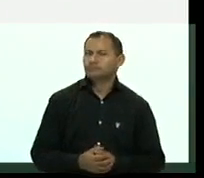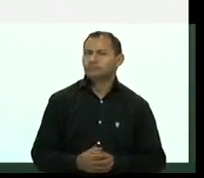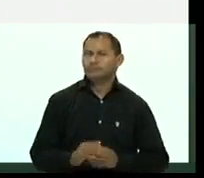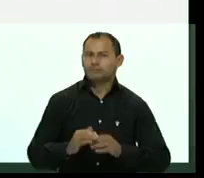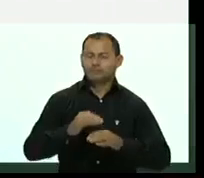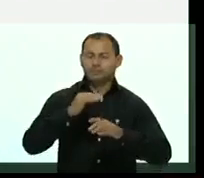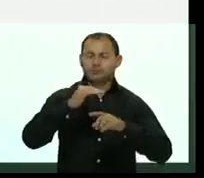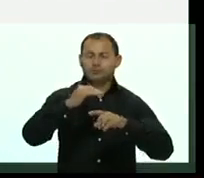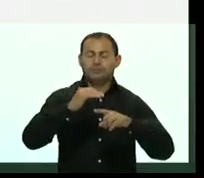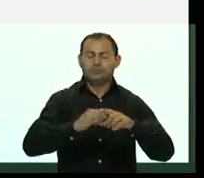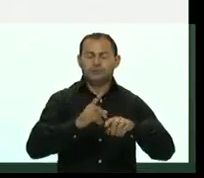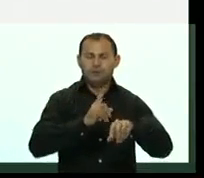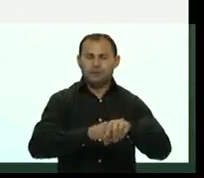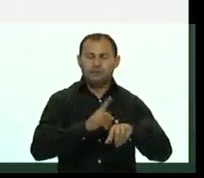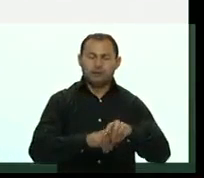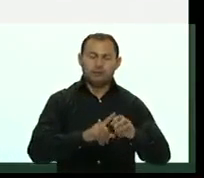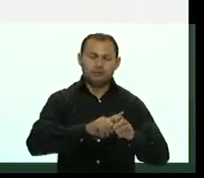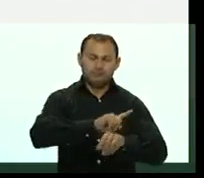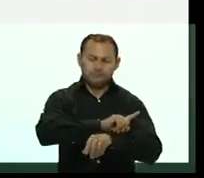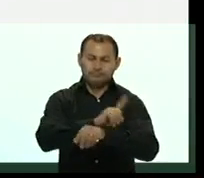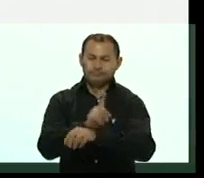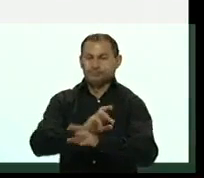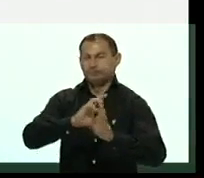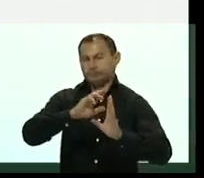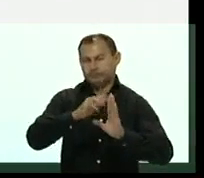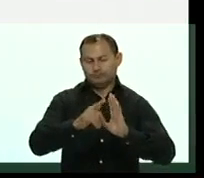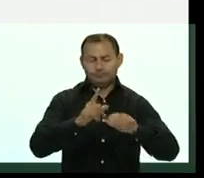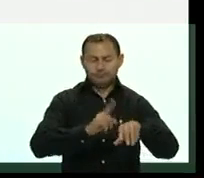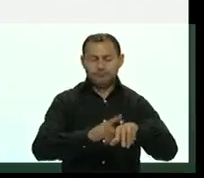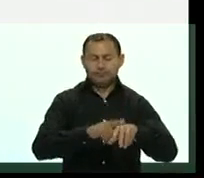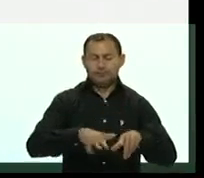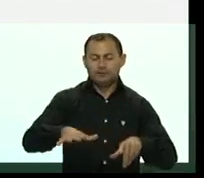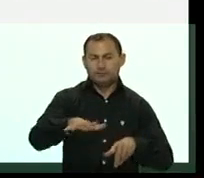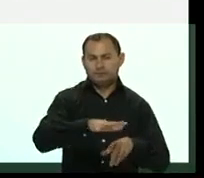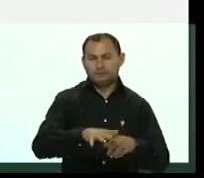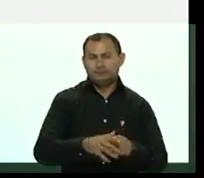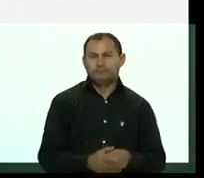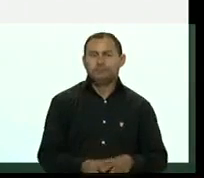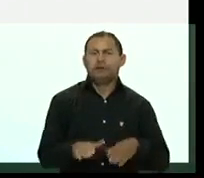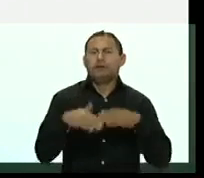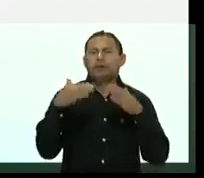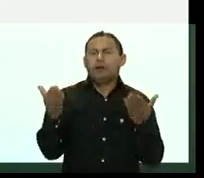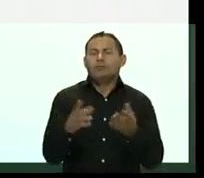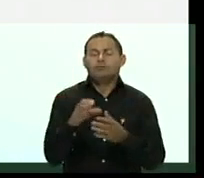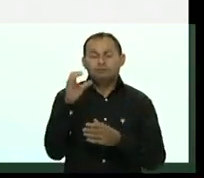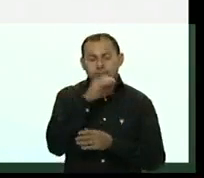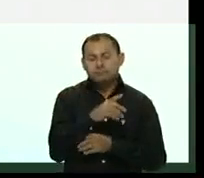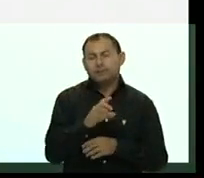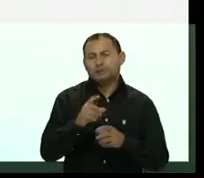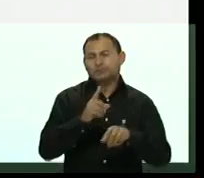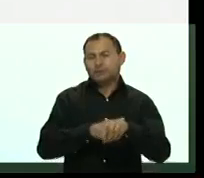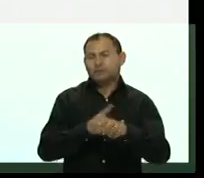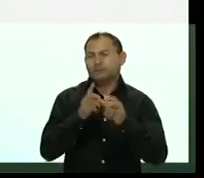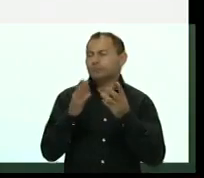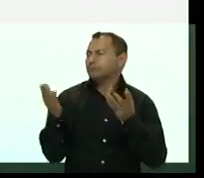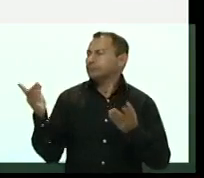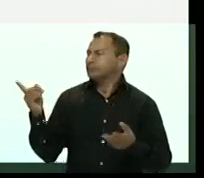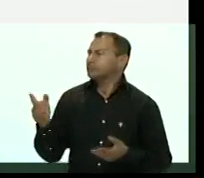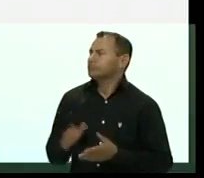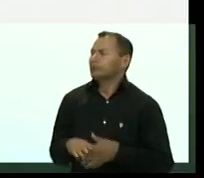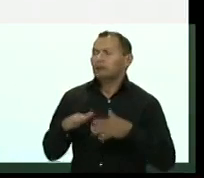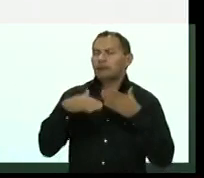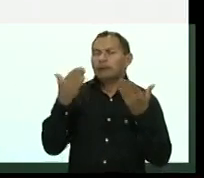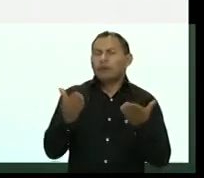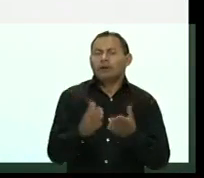sobre o tempo. Velocidade é a variação do espaço pelo tempo. Então, qual que é a velocidade nesse instante? Qual